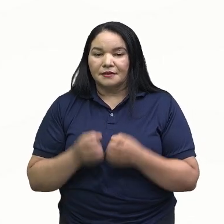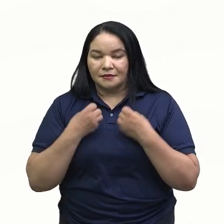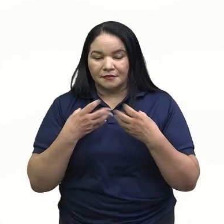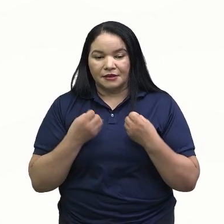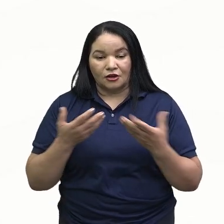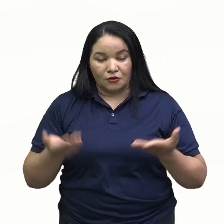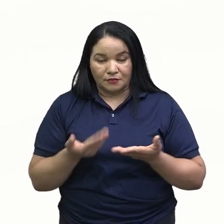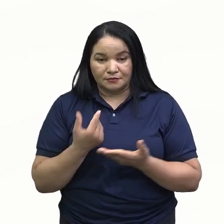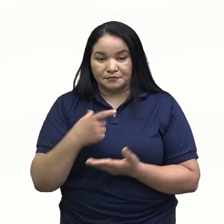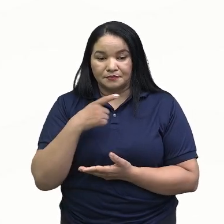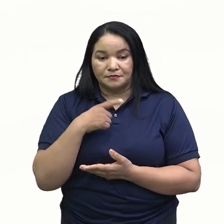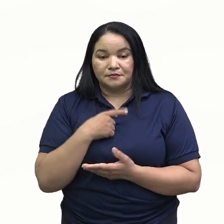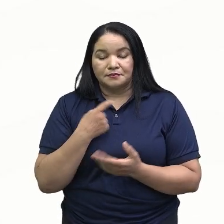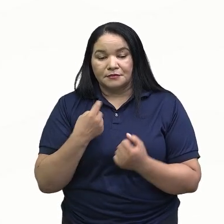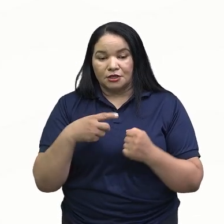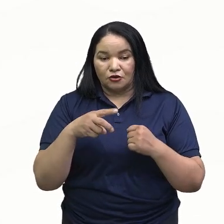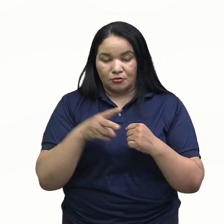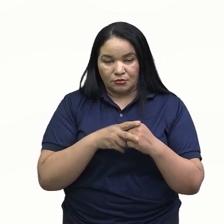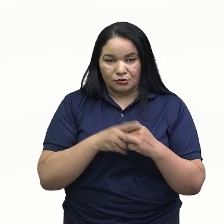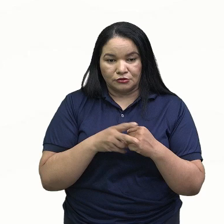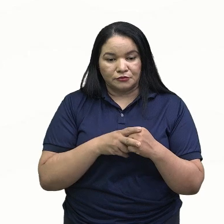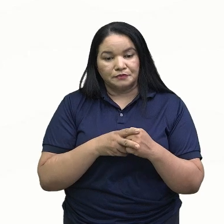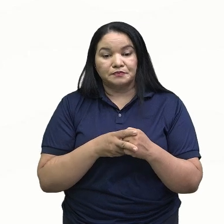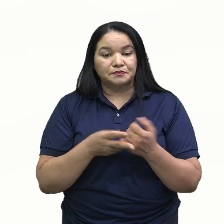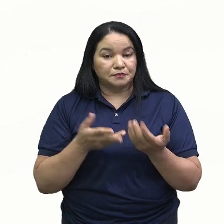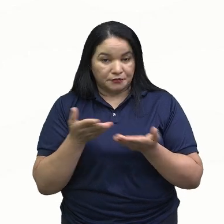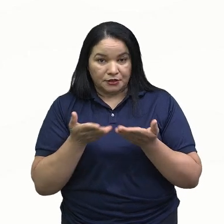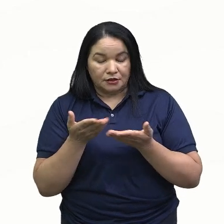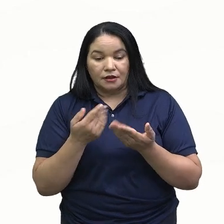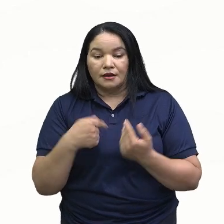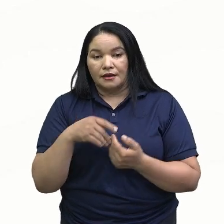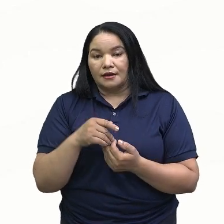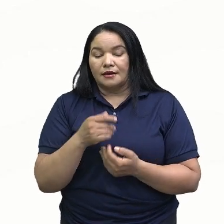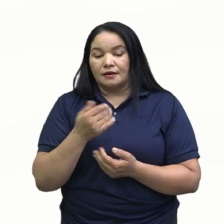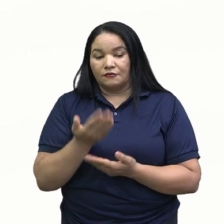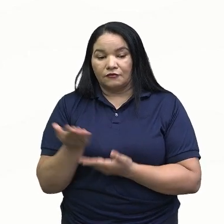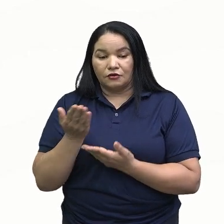aqui, então, o pronome de tratamento, né? Vossa